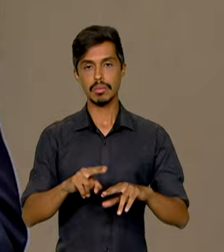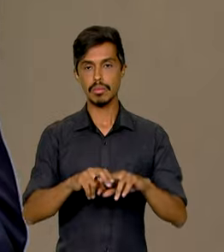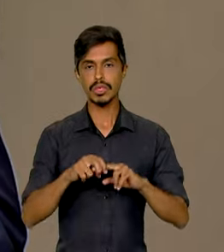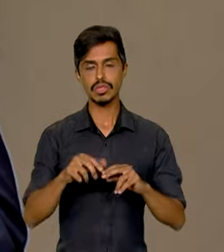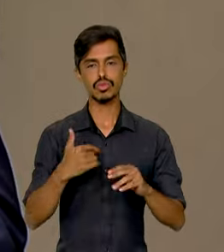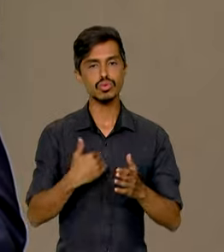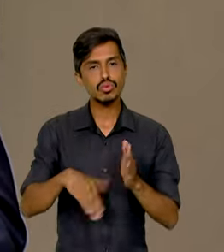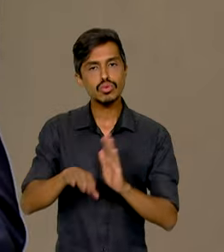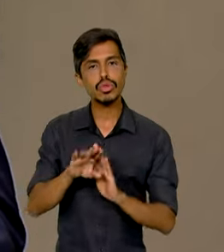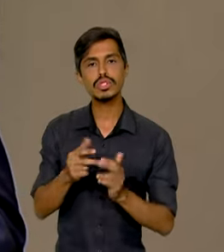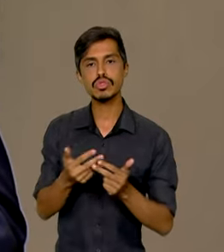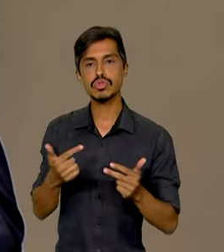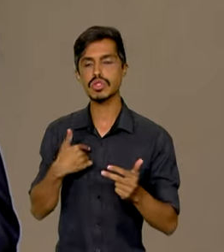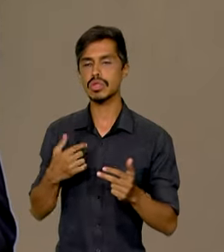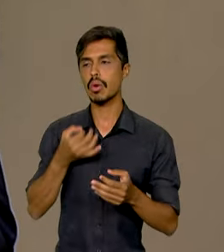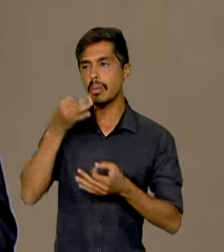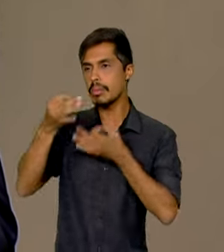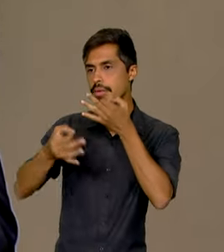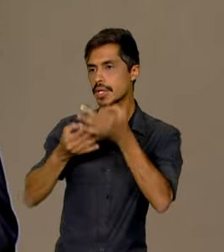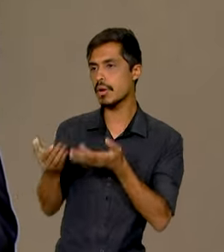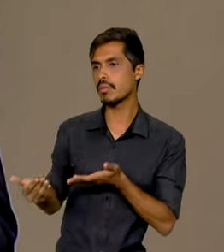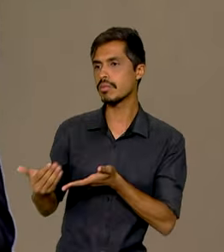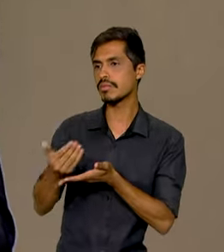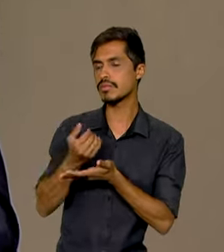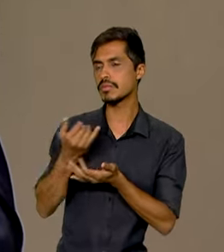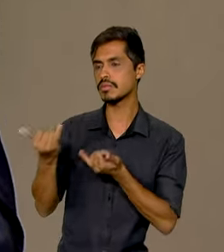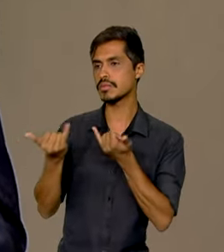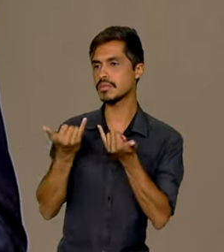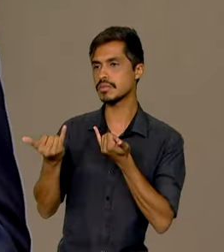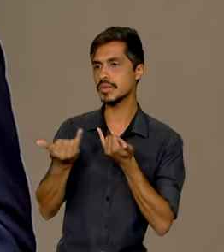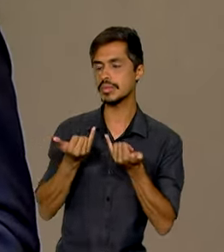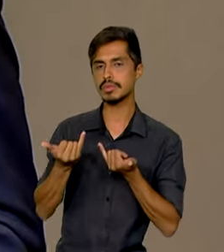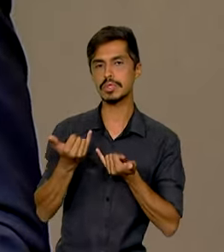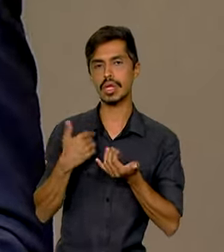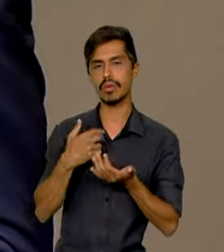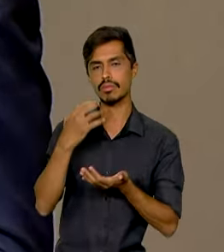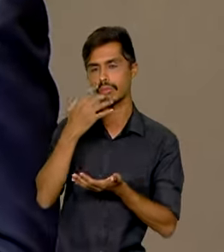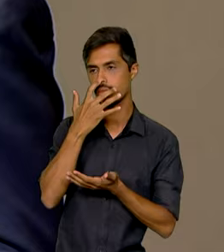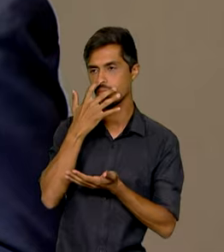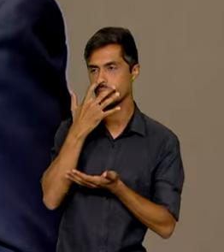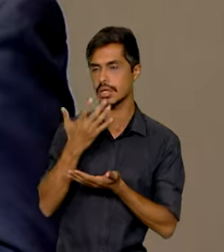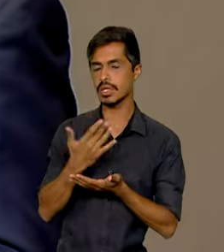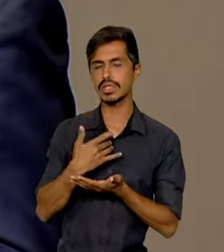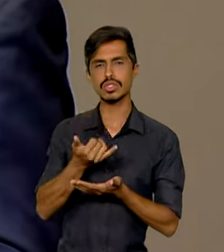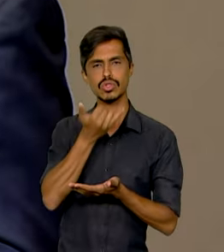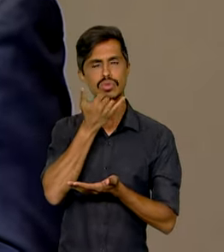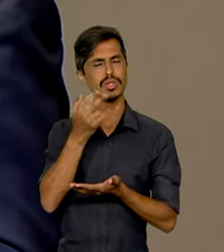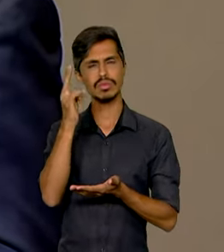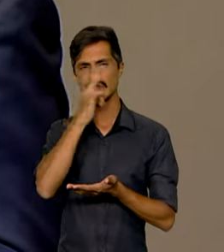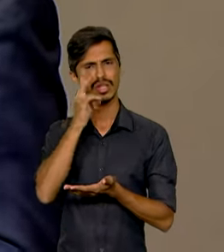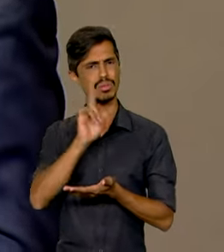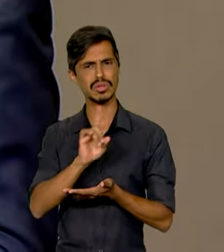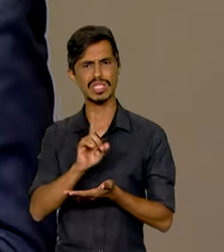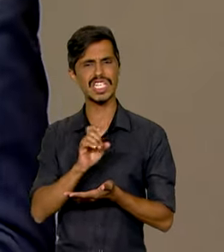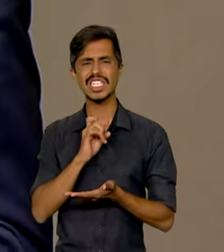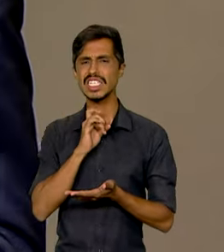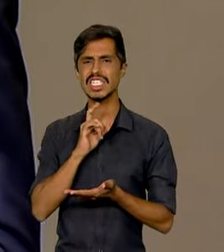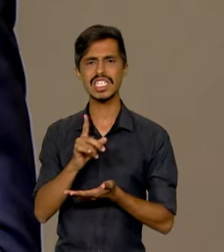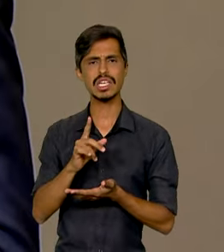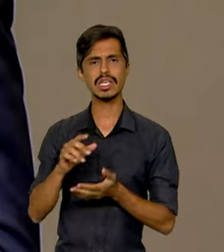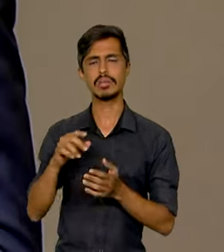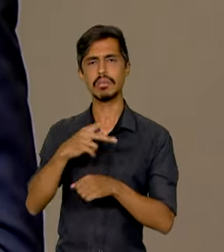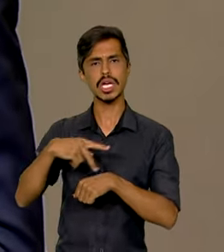tenho escutado, tenho acompanhado, eu não me recordo de nenhum